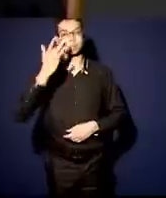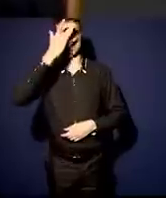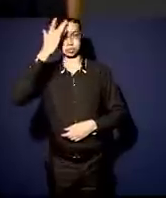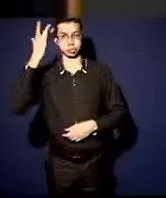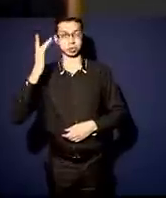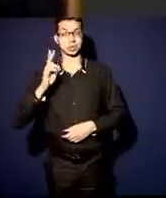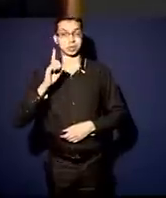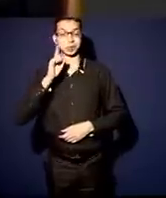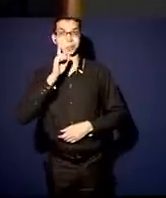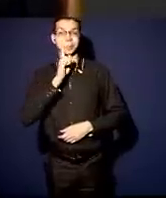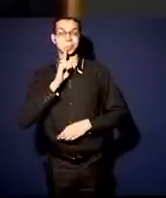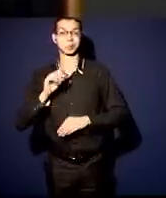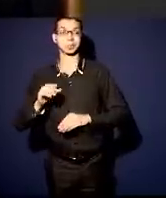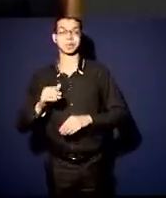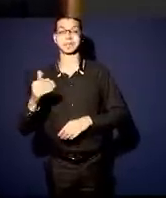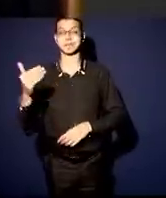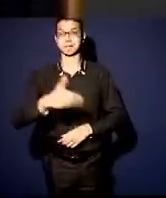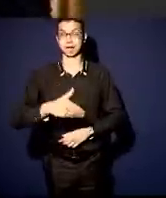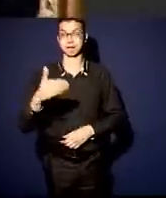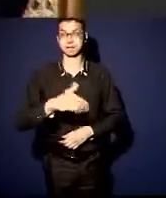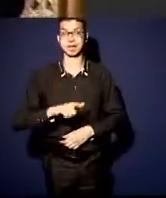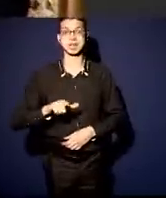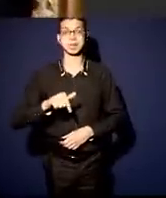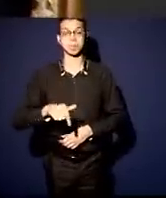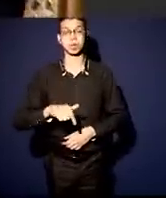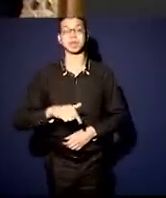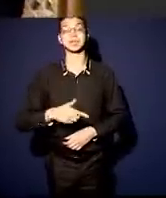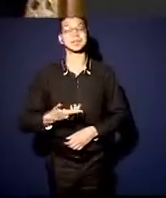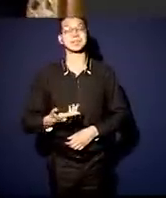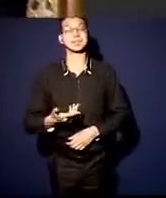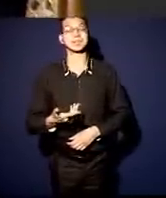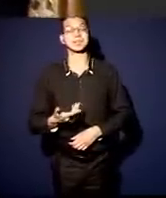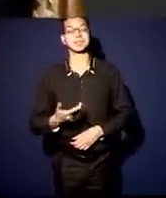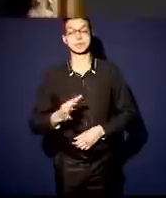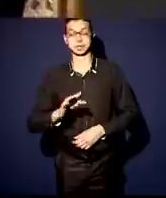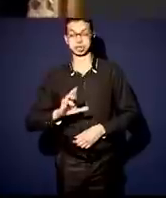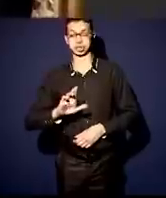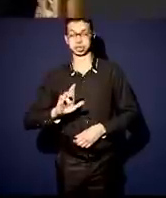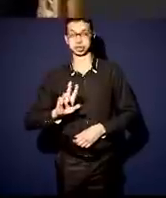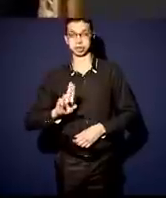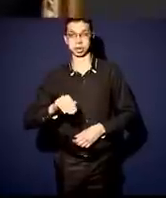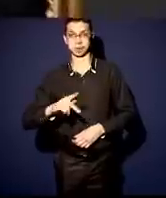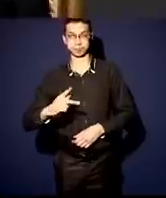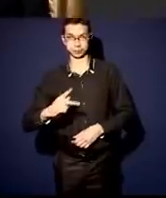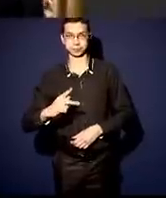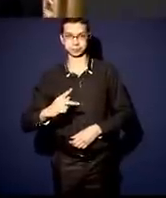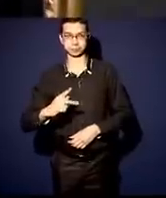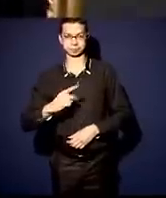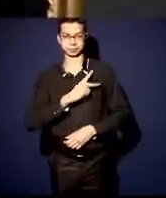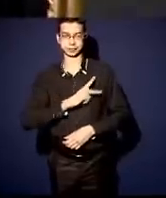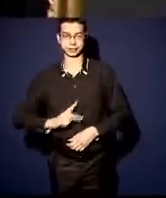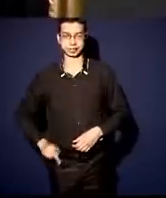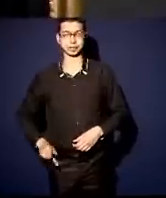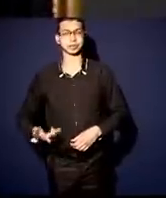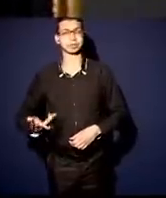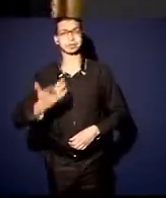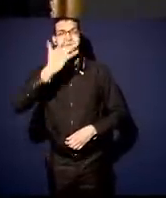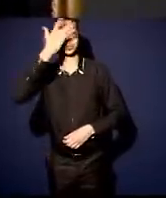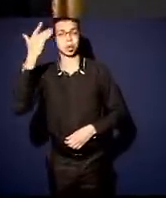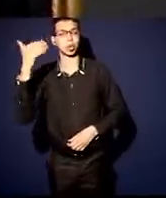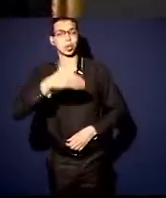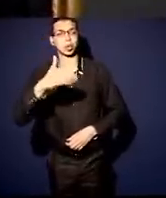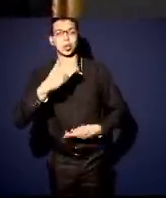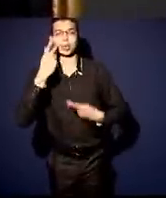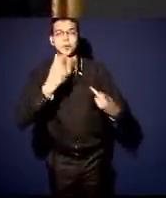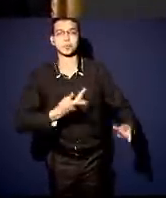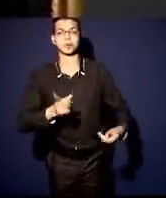Covid deixaram de acontecer, vão fazer diferença no mercado de trabalho, no low-end, né, que teve aumentos muito